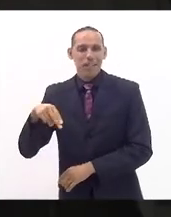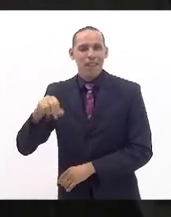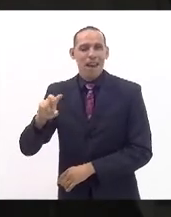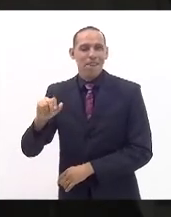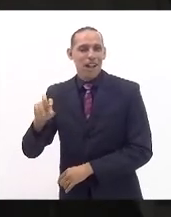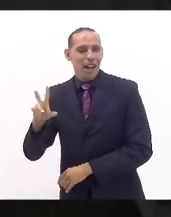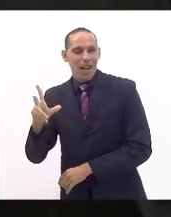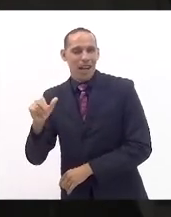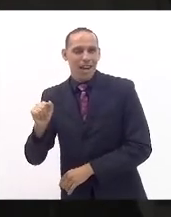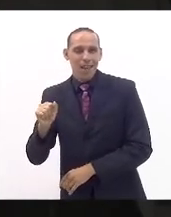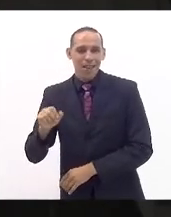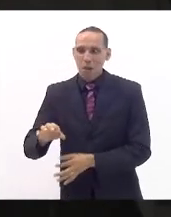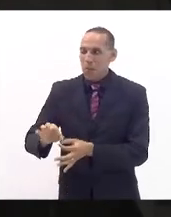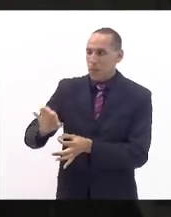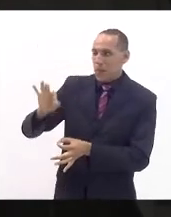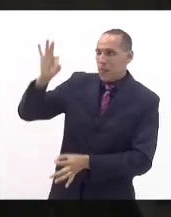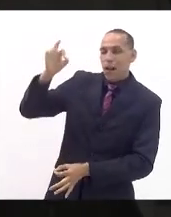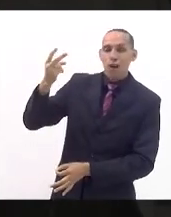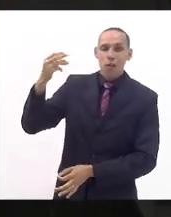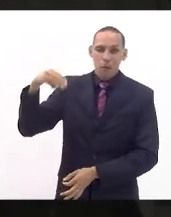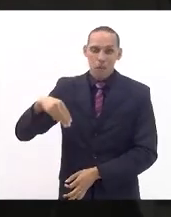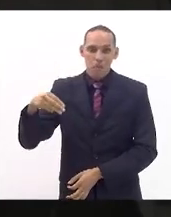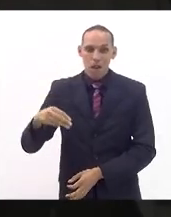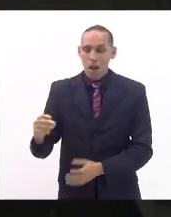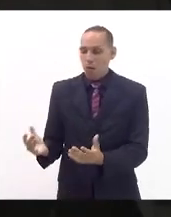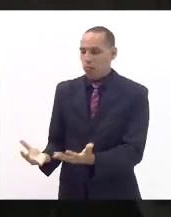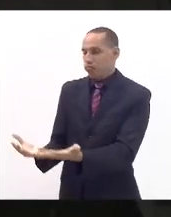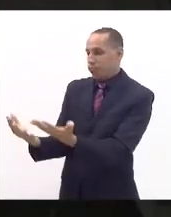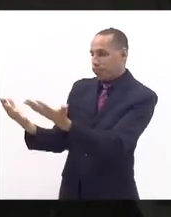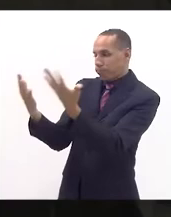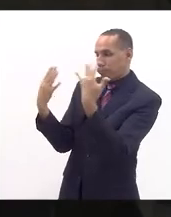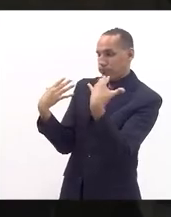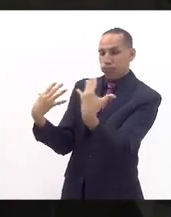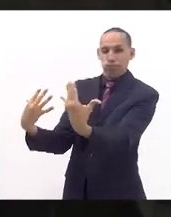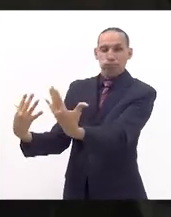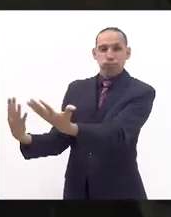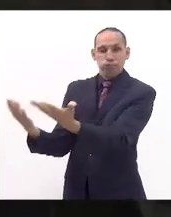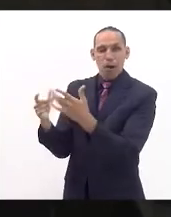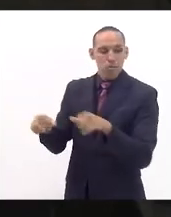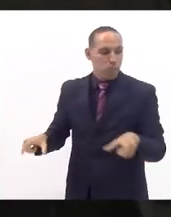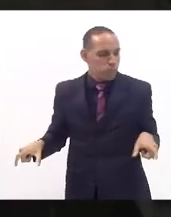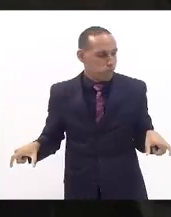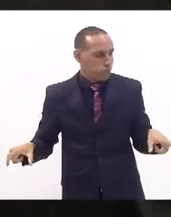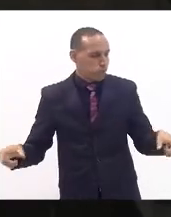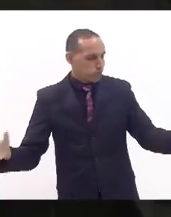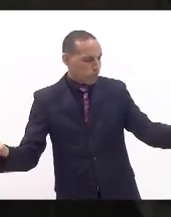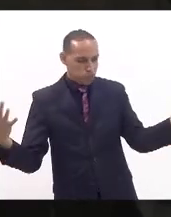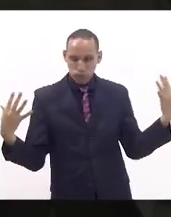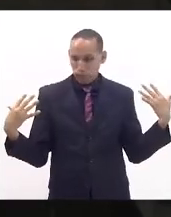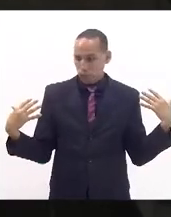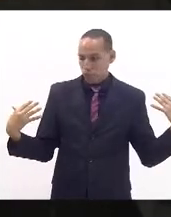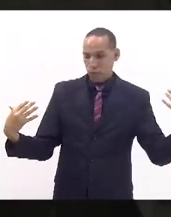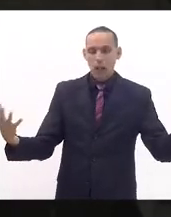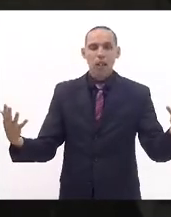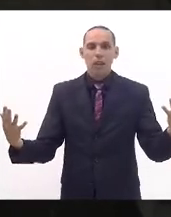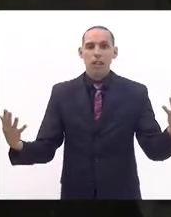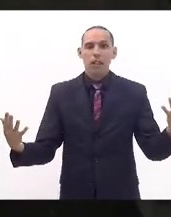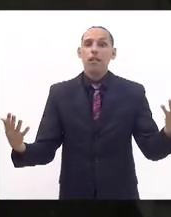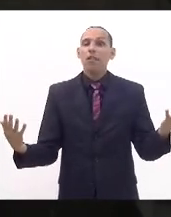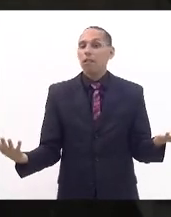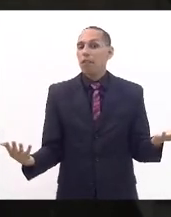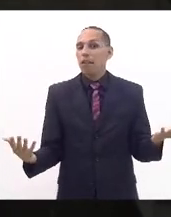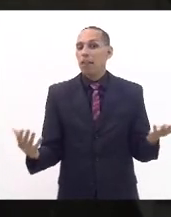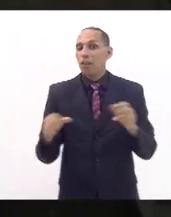de altura, que está nesse trecho lateral. E quando esse sistema de drenagem